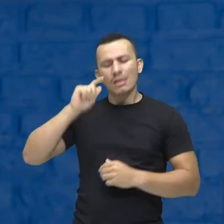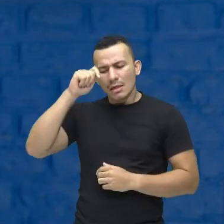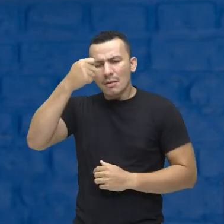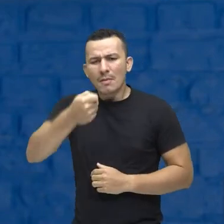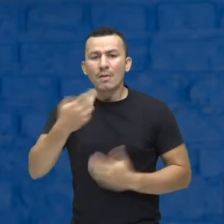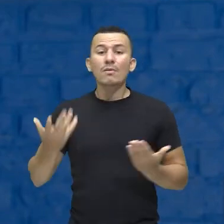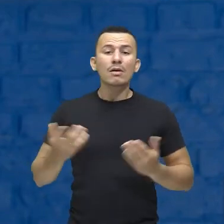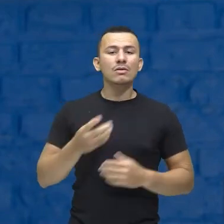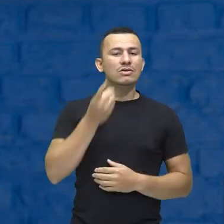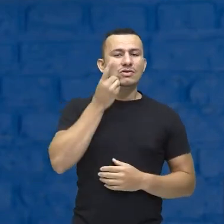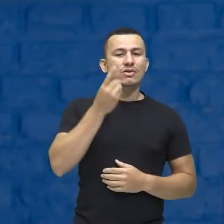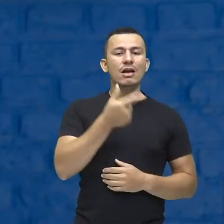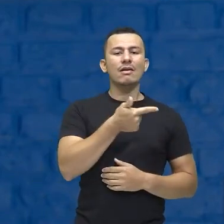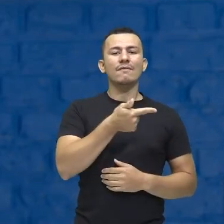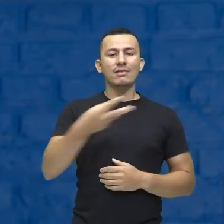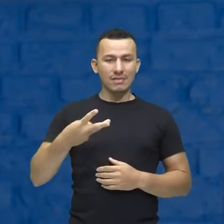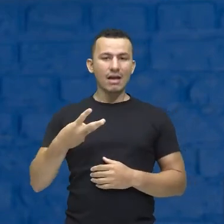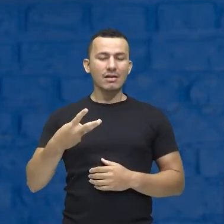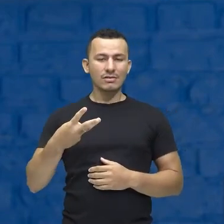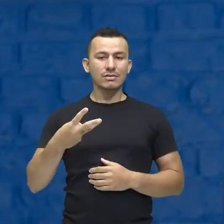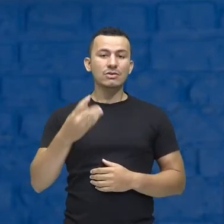dia 27,